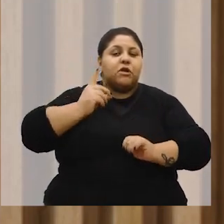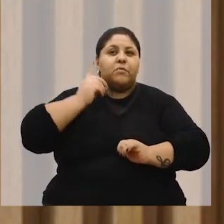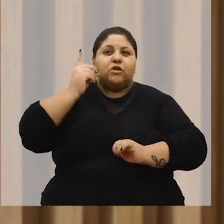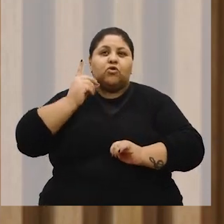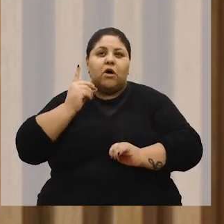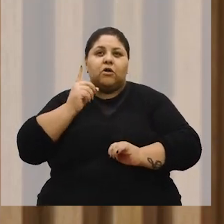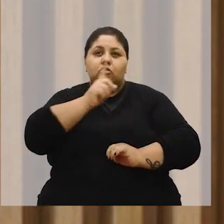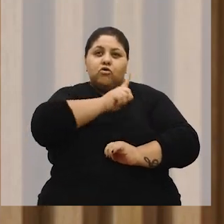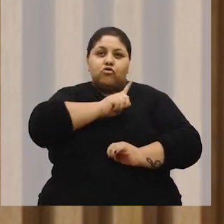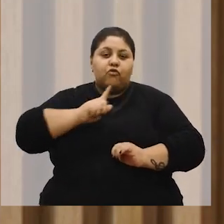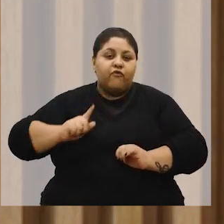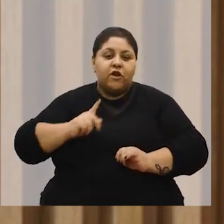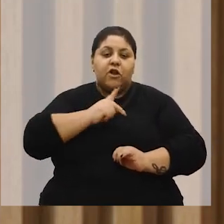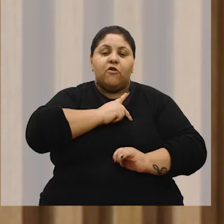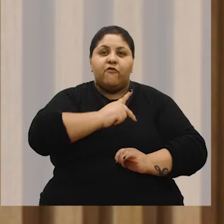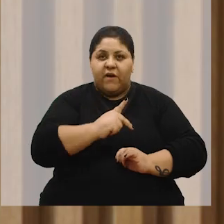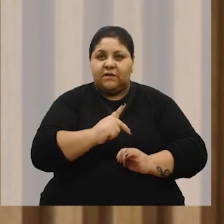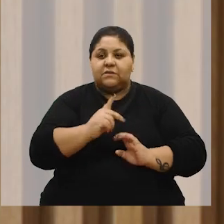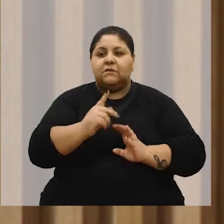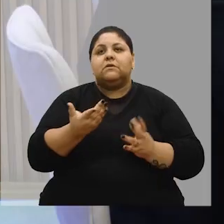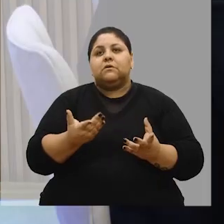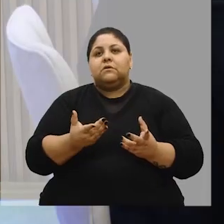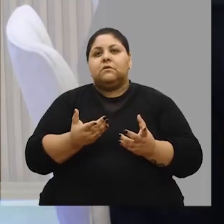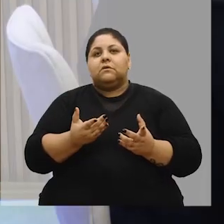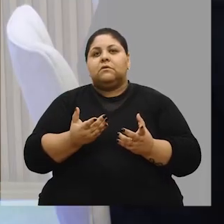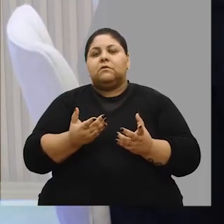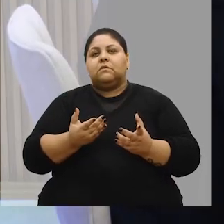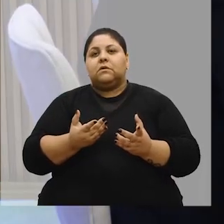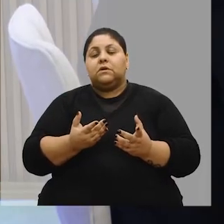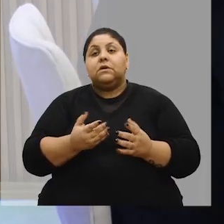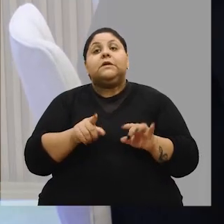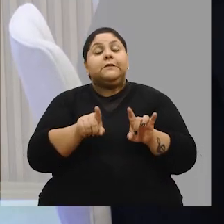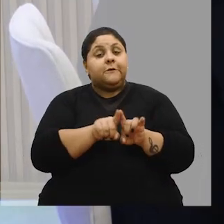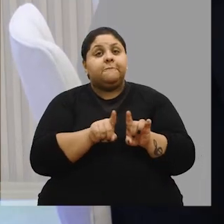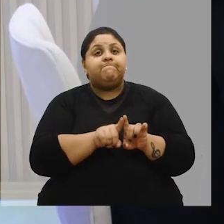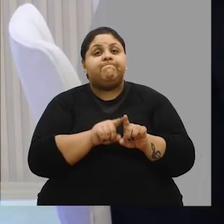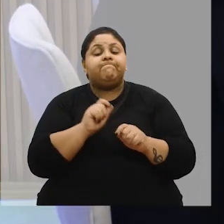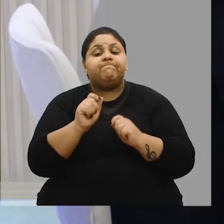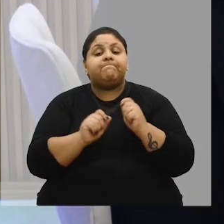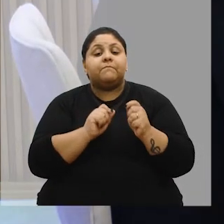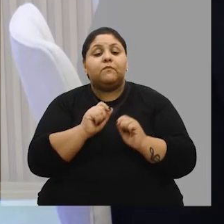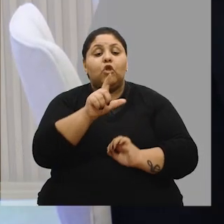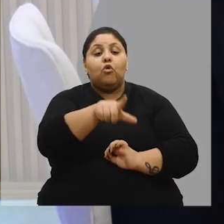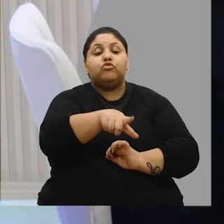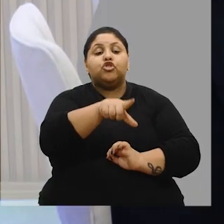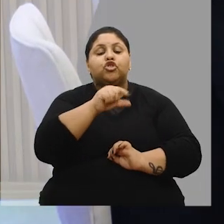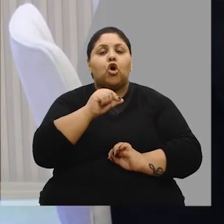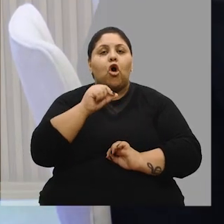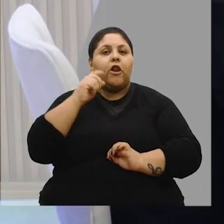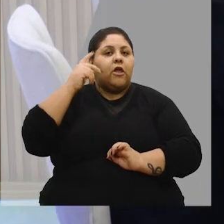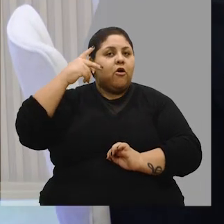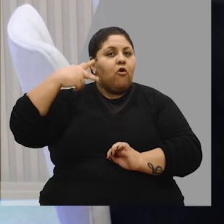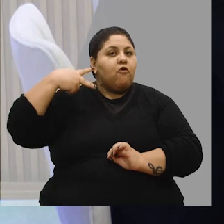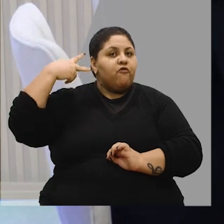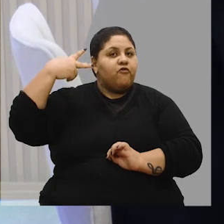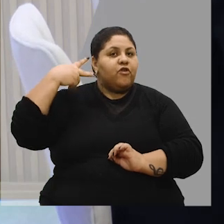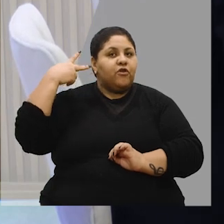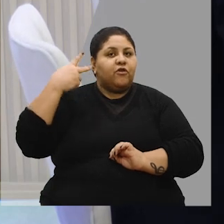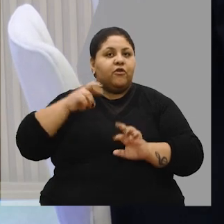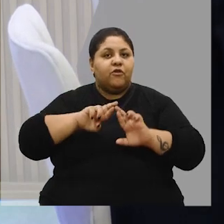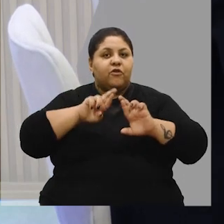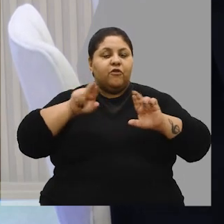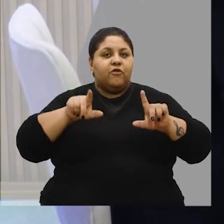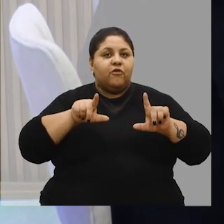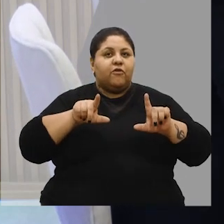que um governador, um presidente, assim sucessivamente. Ou muitas vezes também, né? Como se elege um vereador? Qual que é a diferença de um